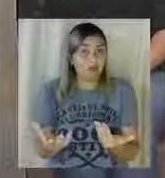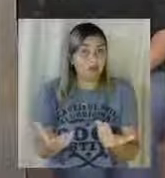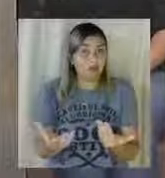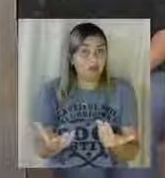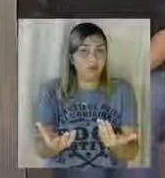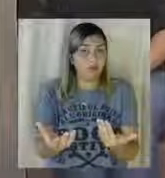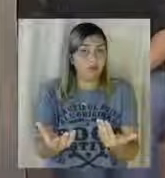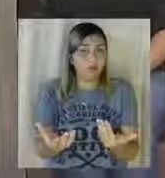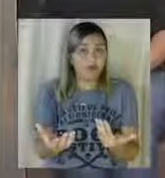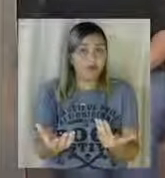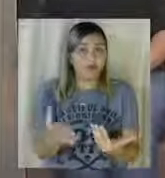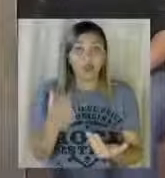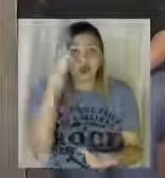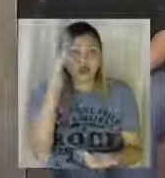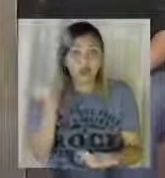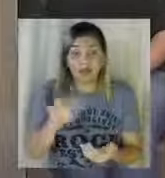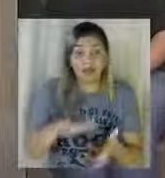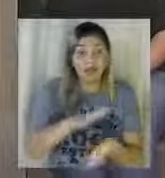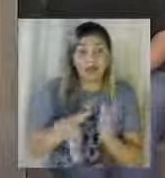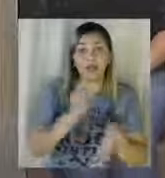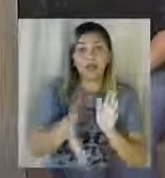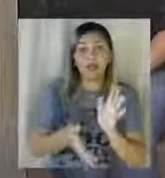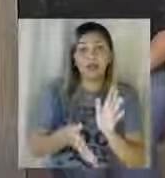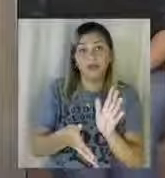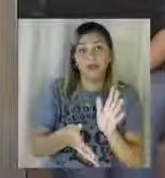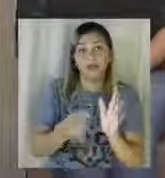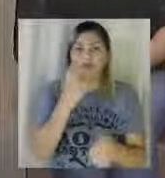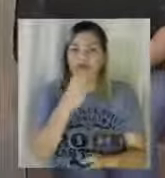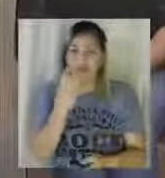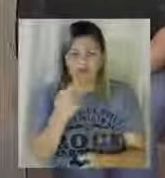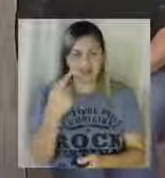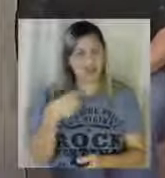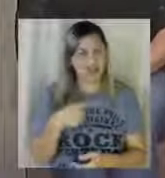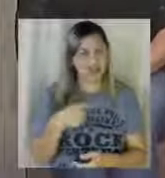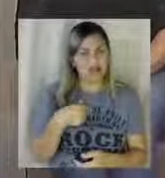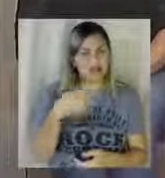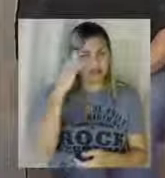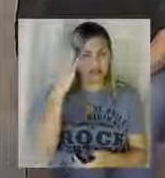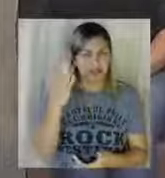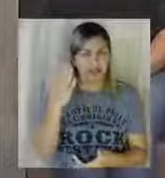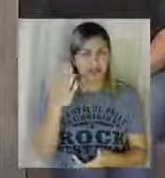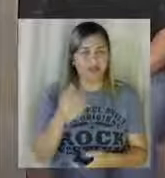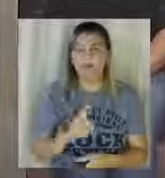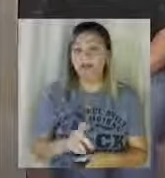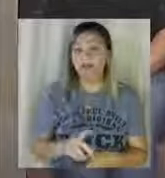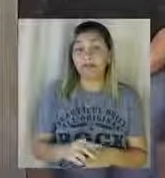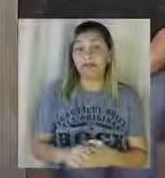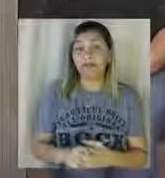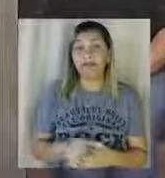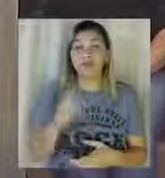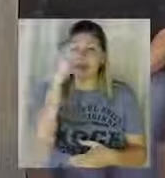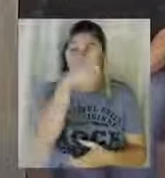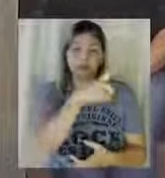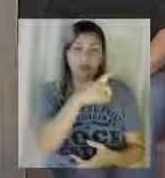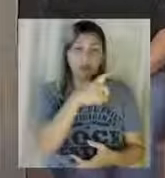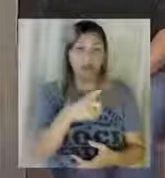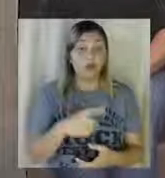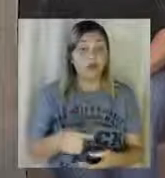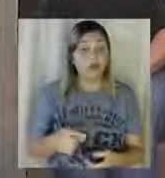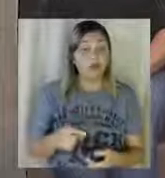Não sabe Libras, então como é que eu vou entender a oralização? É muito difícil. E isso para mim já era